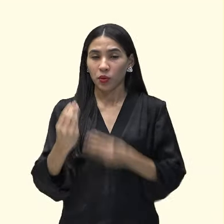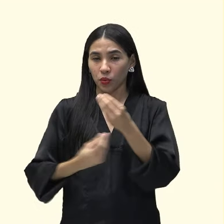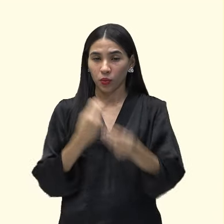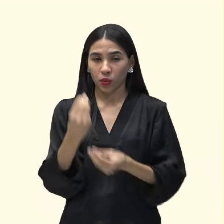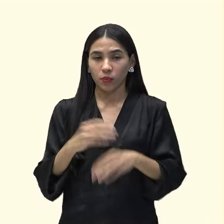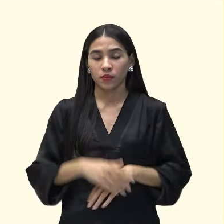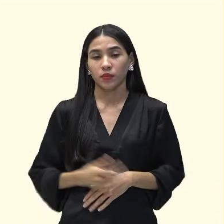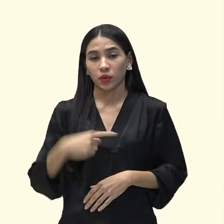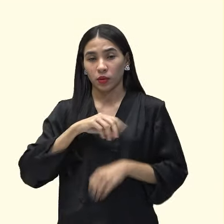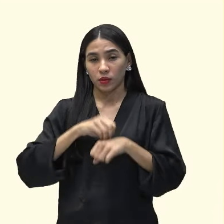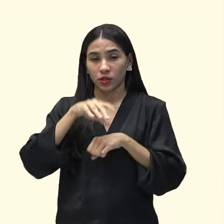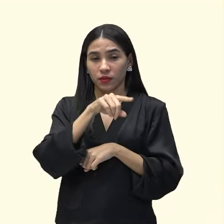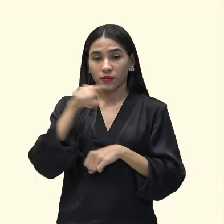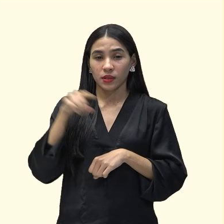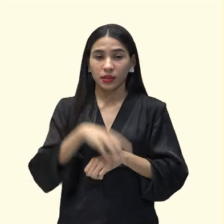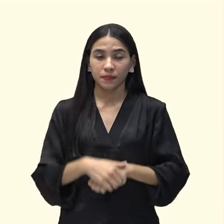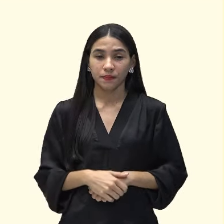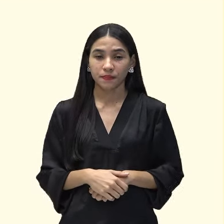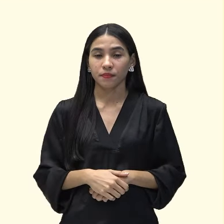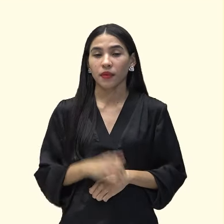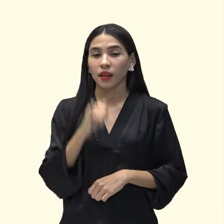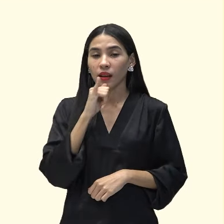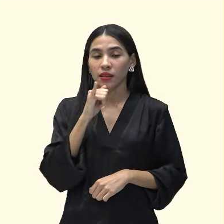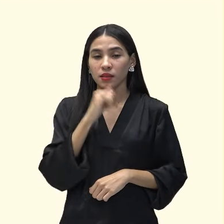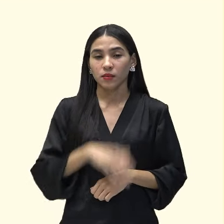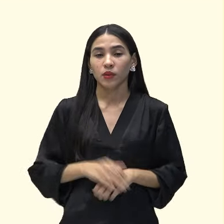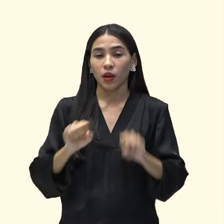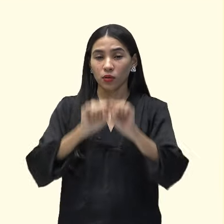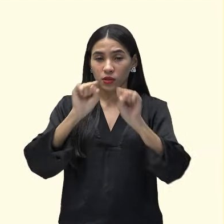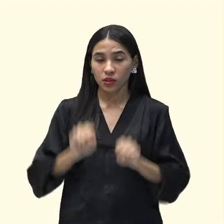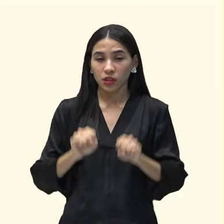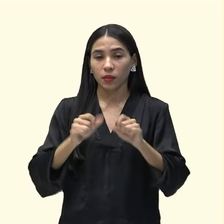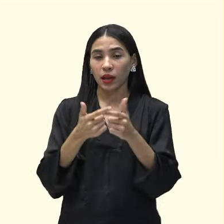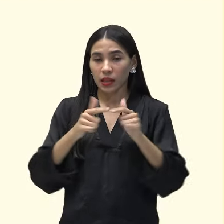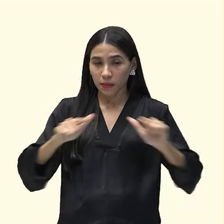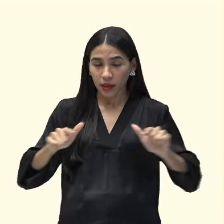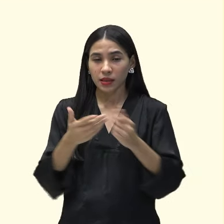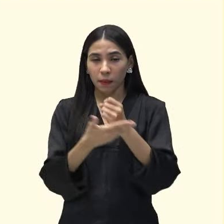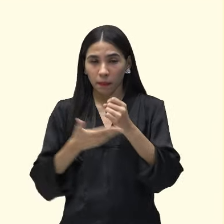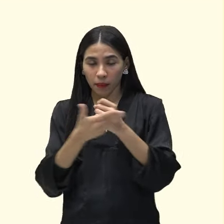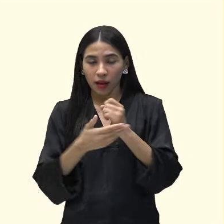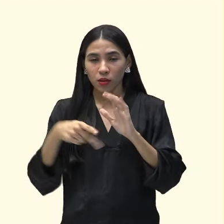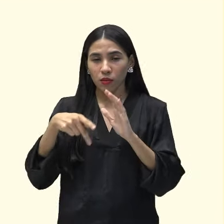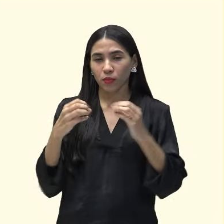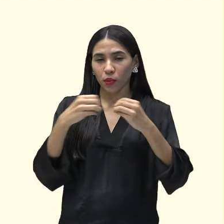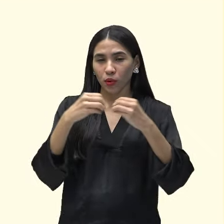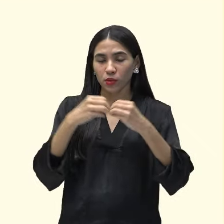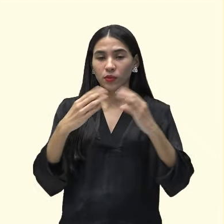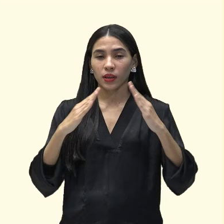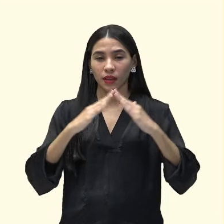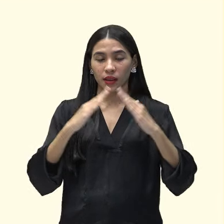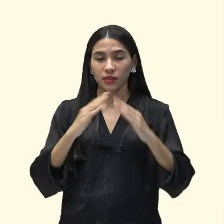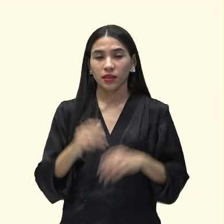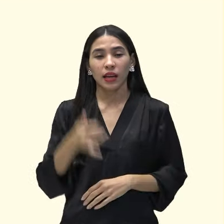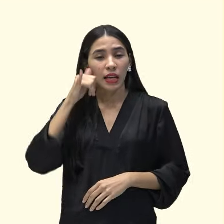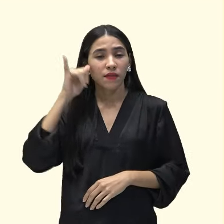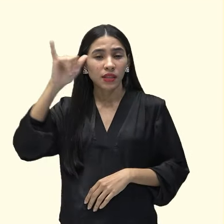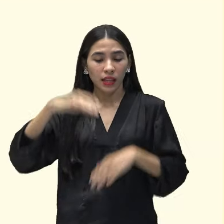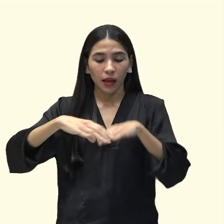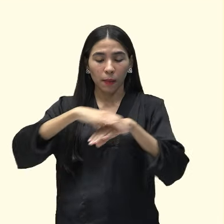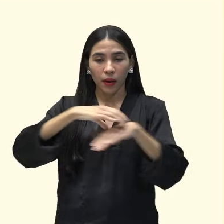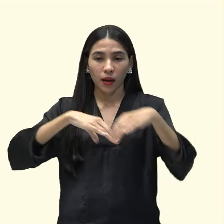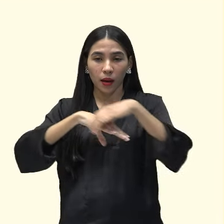trouxe algumas dicas para vocês. Ter acesso ao sistema de saneamento básico em sua moradia. Evitar andar descalço